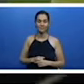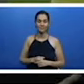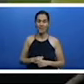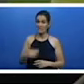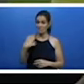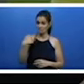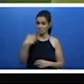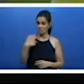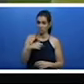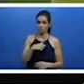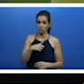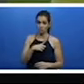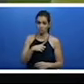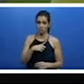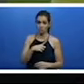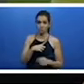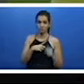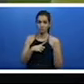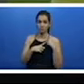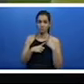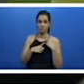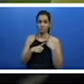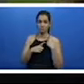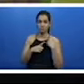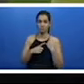Se eu tiver